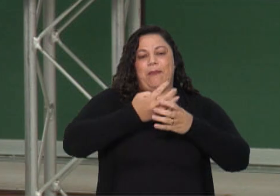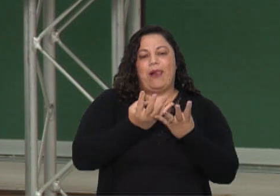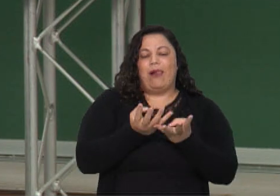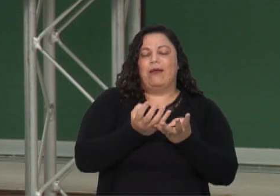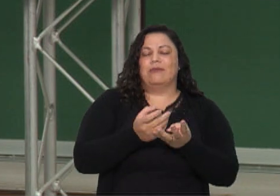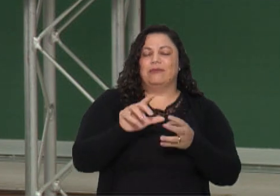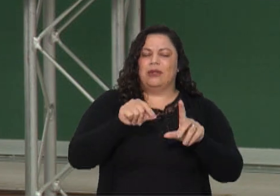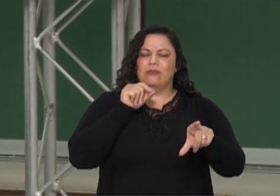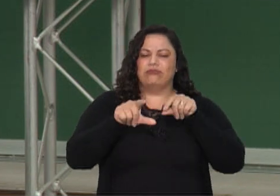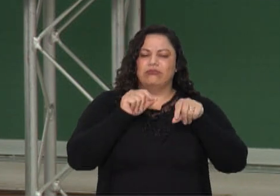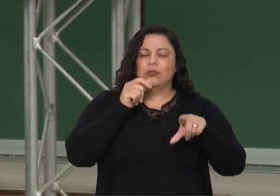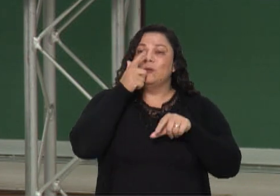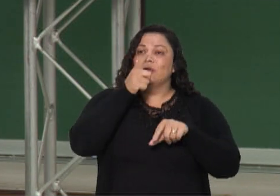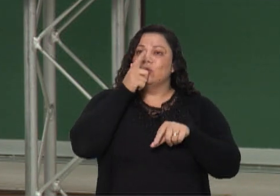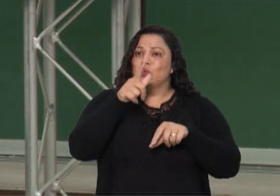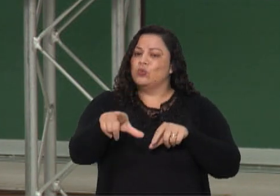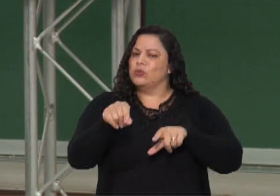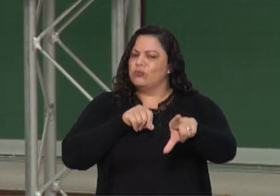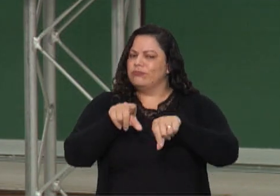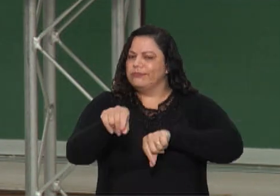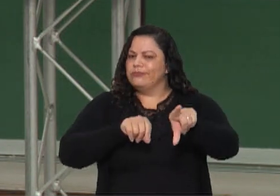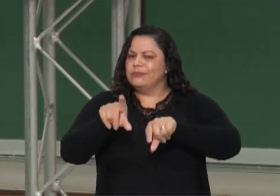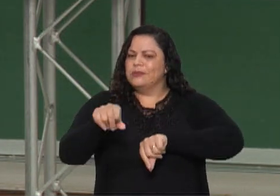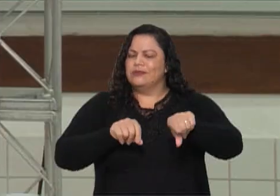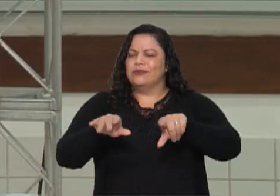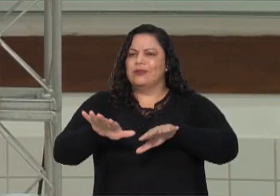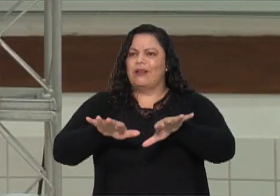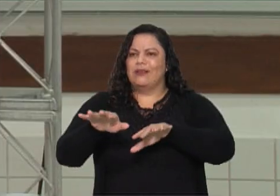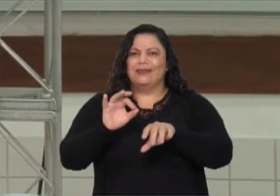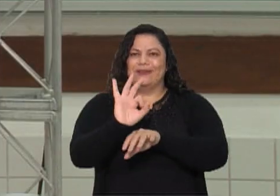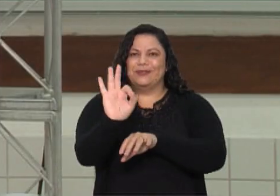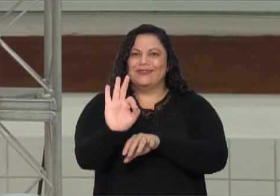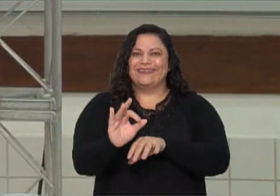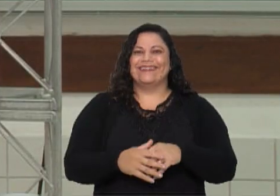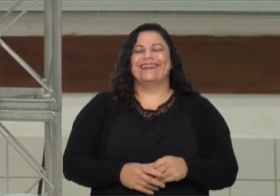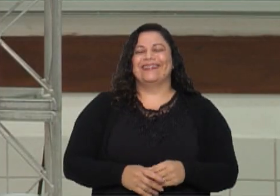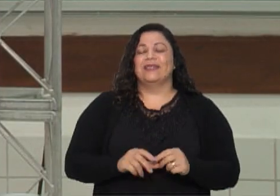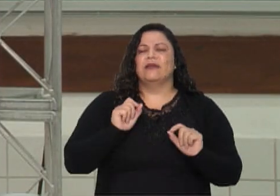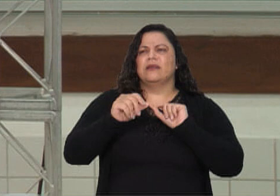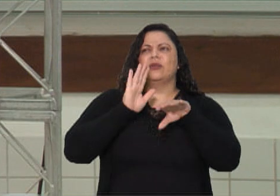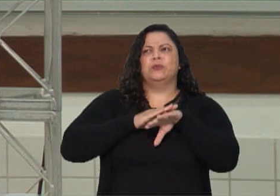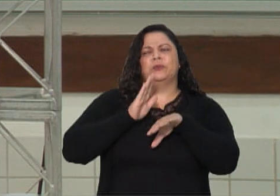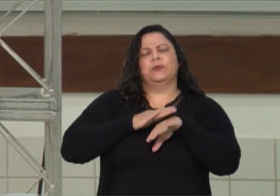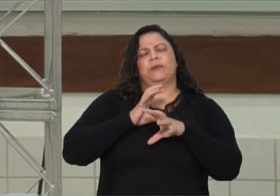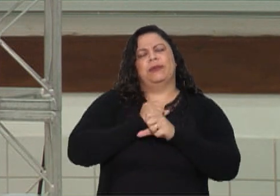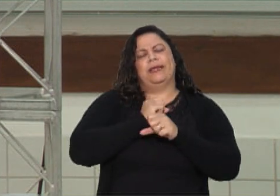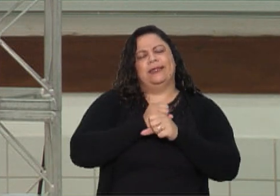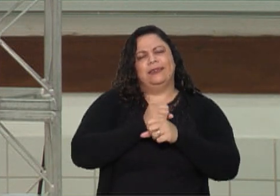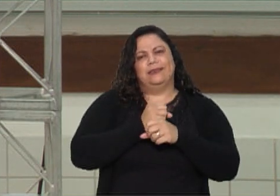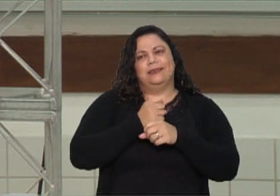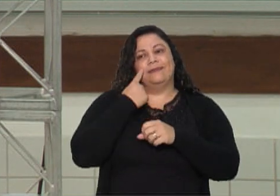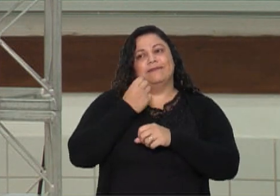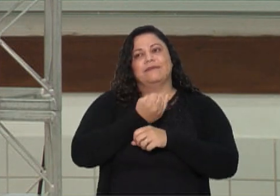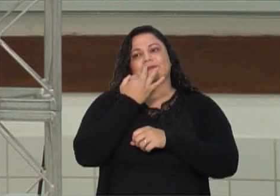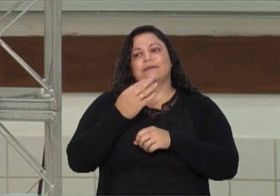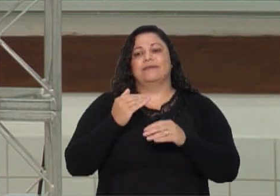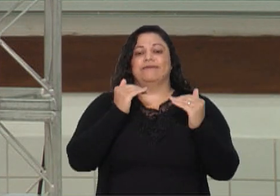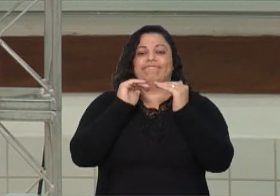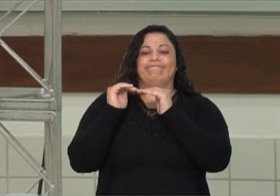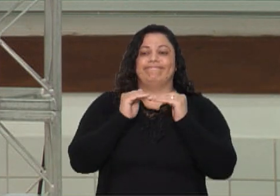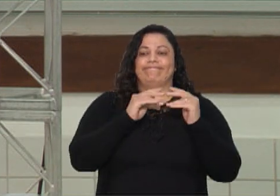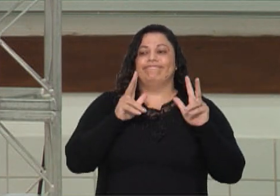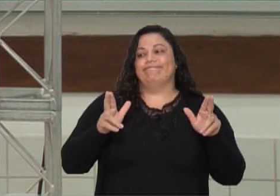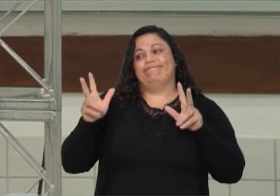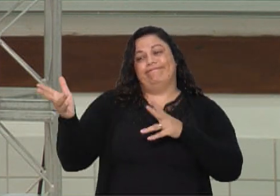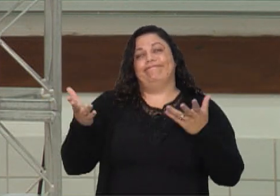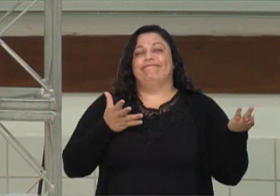E vai ver quem é que ganhou, né? Aquele que tiver mais palito é o que vai ganhar. Professora, deu empate. Daí, como é que eu